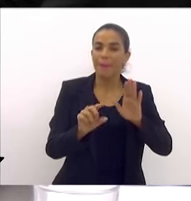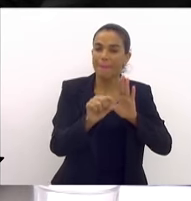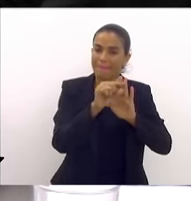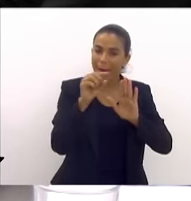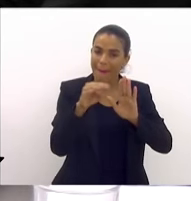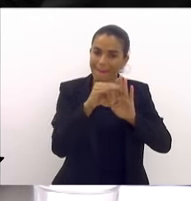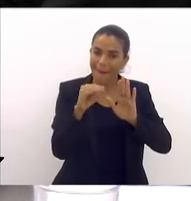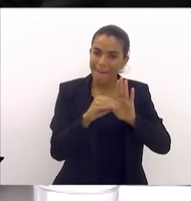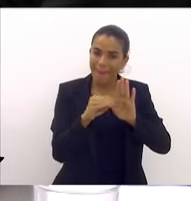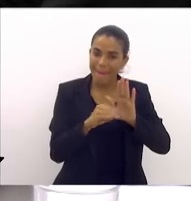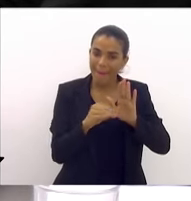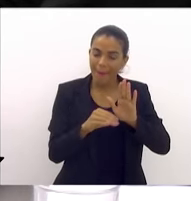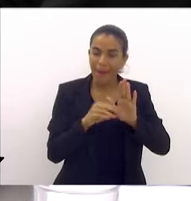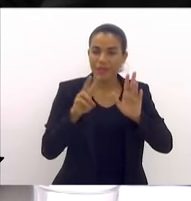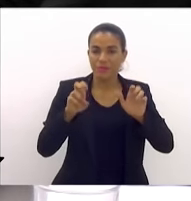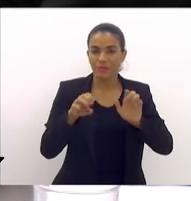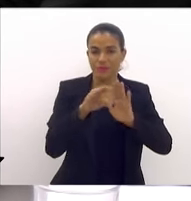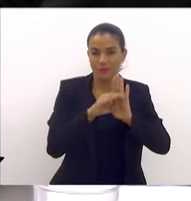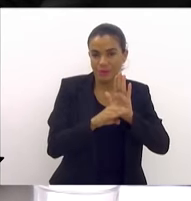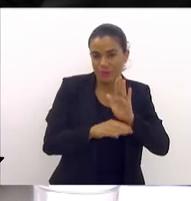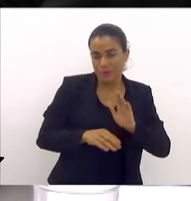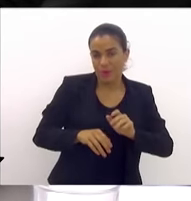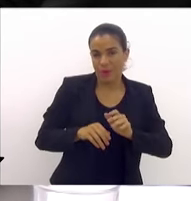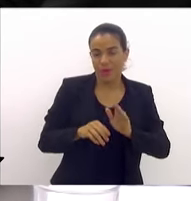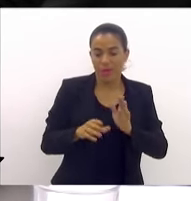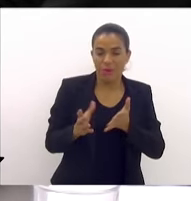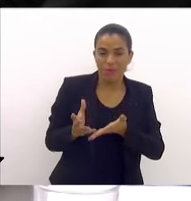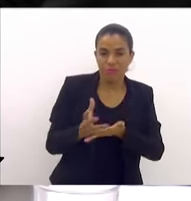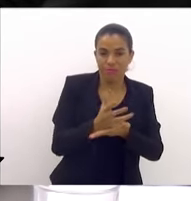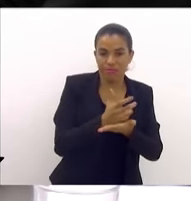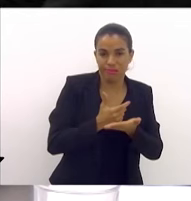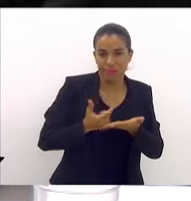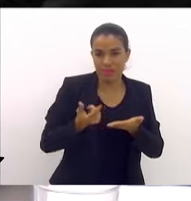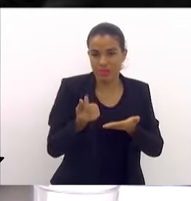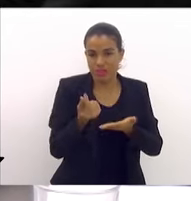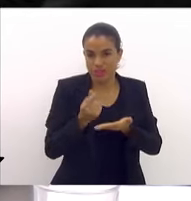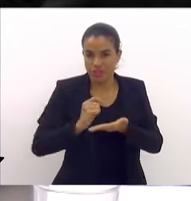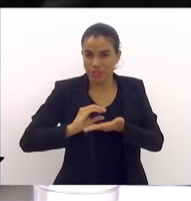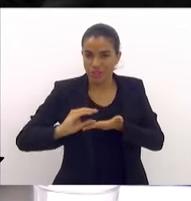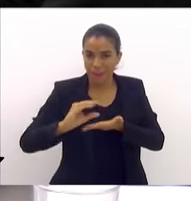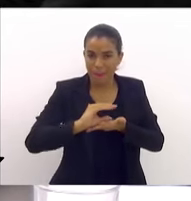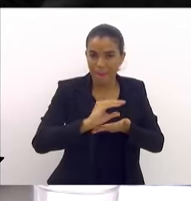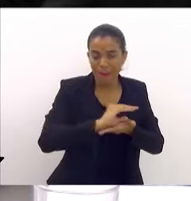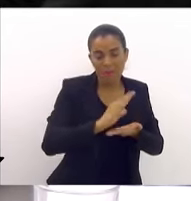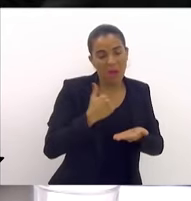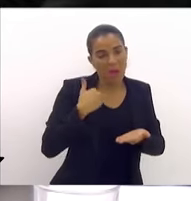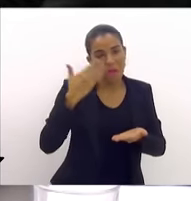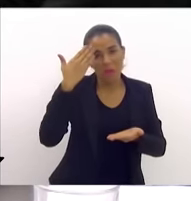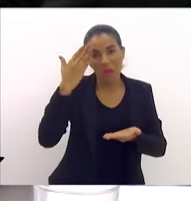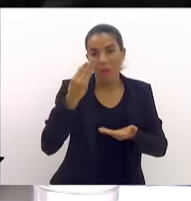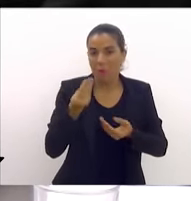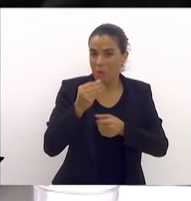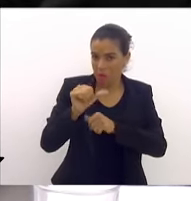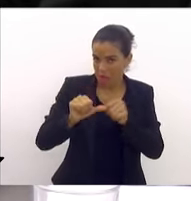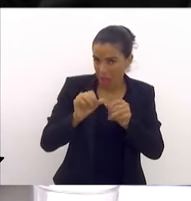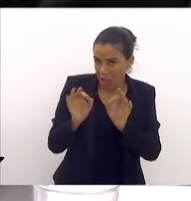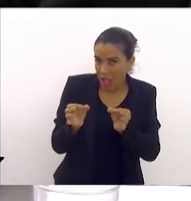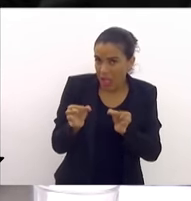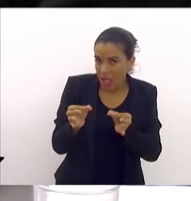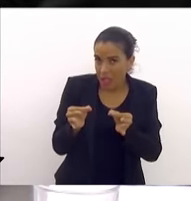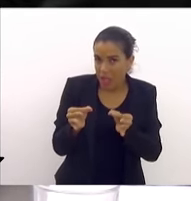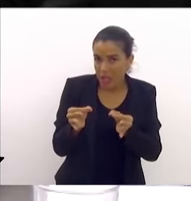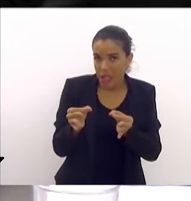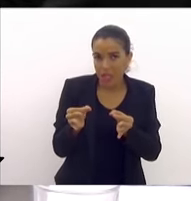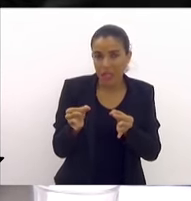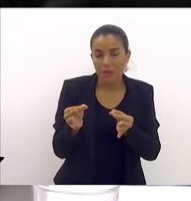programas orçamentários, eu acho mais prudente alterar. Eu não sei como Vossa Excelência. É isso?